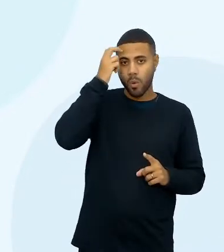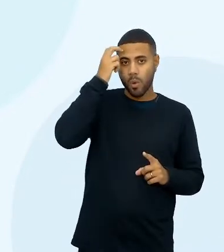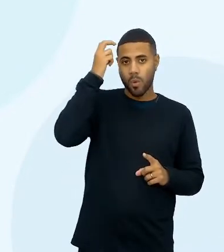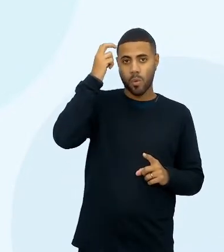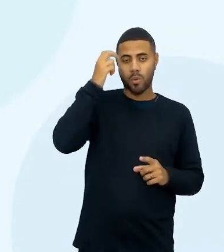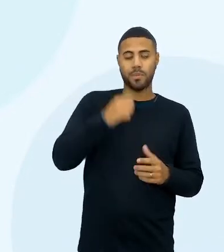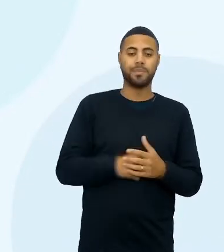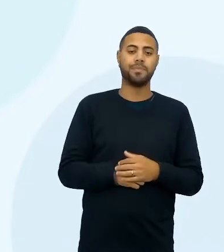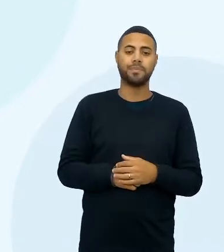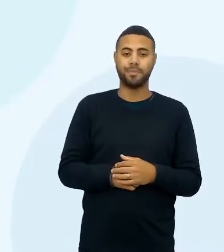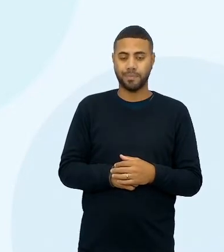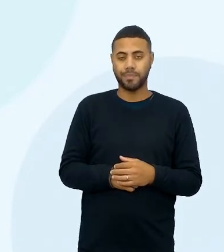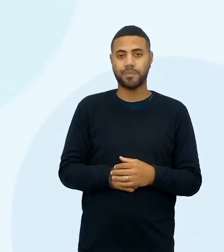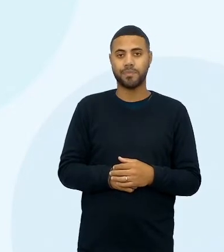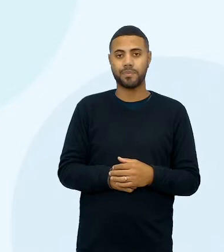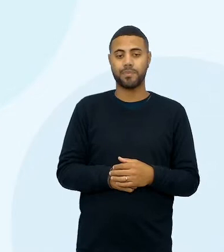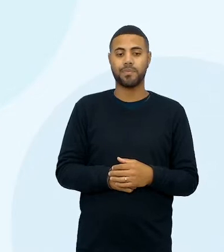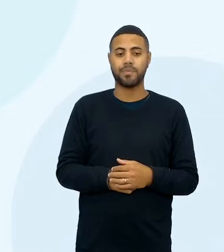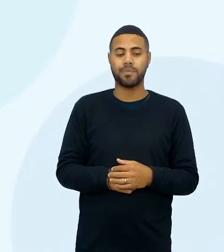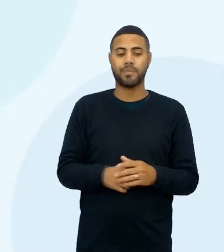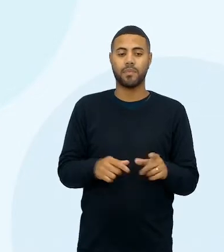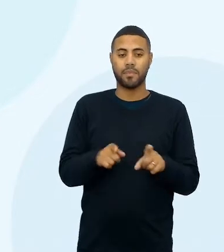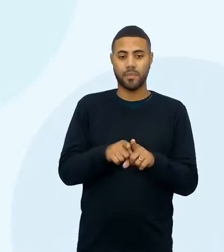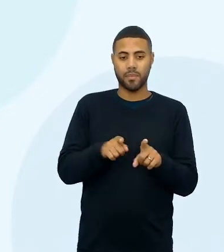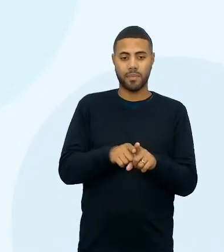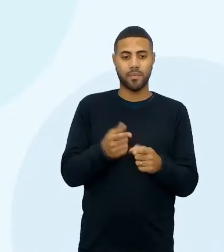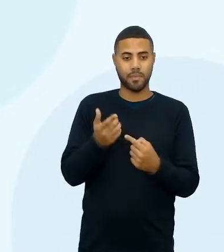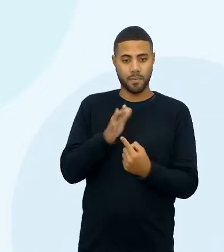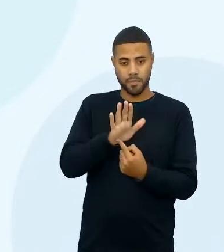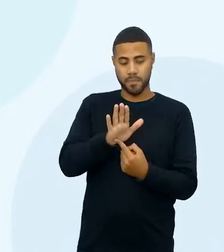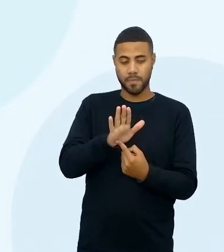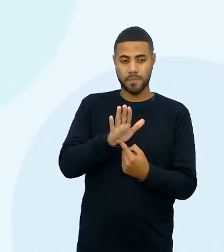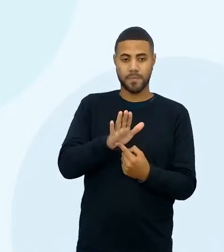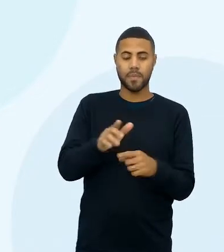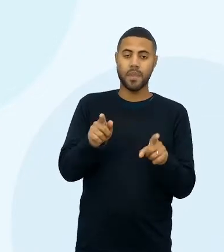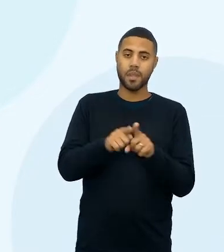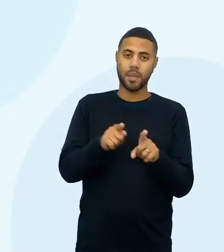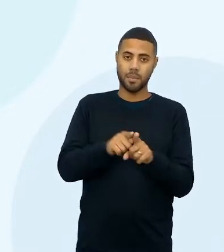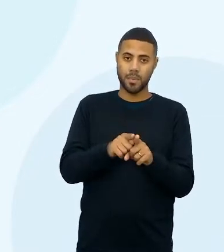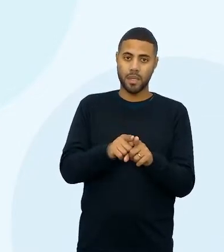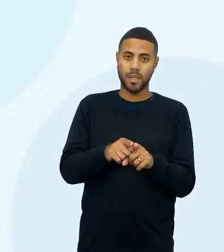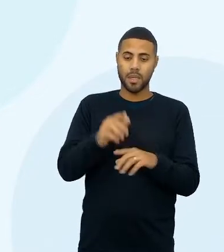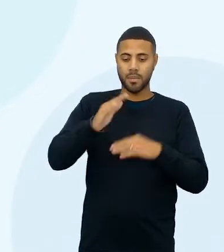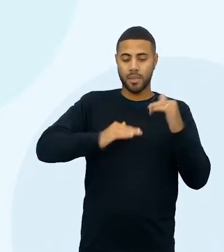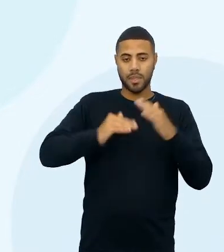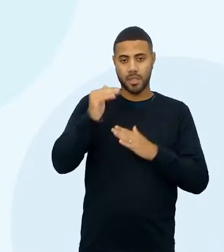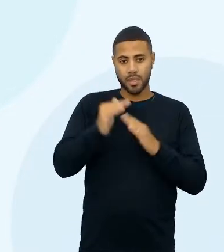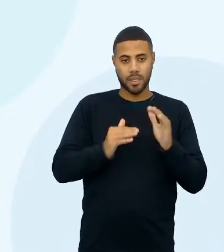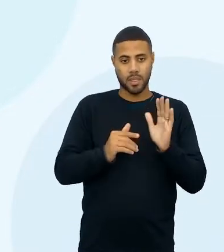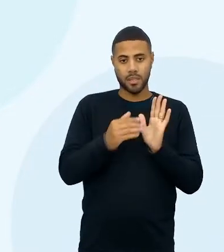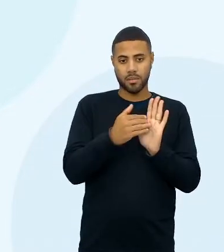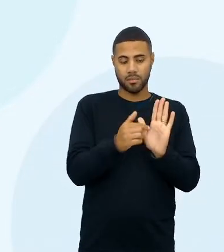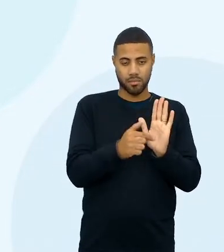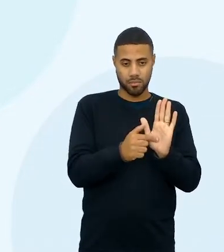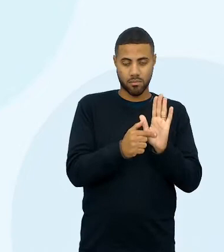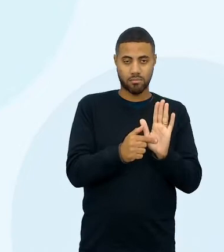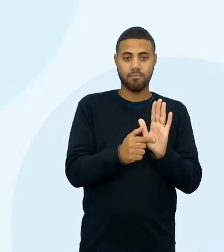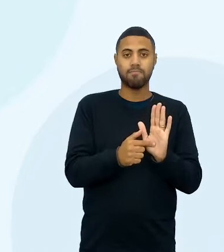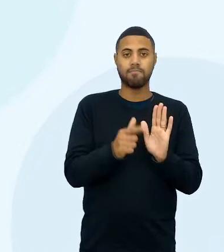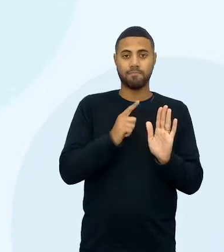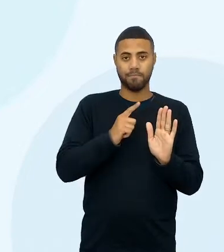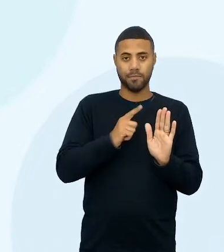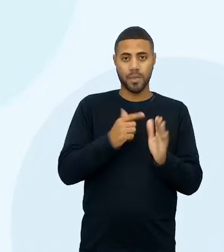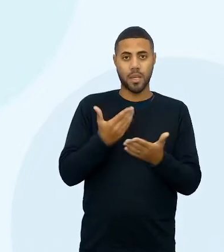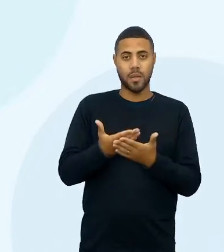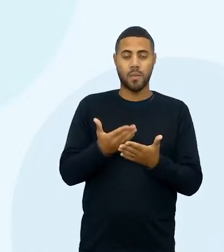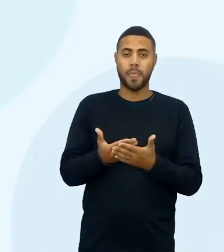sociocultural, aí acompanhado pela apresentação ali das nossas habilidades contempladas na